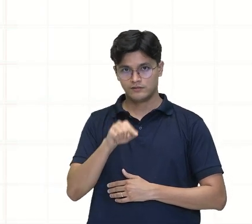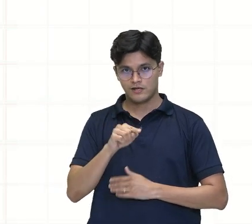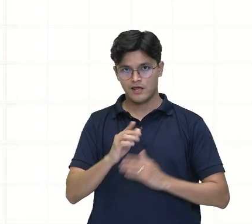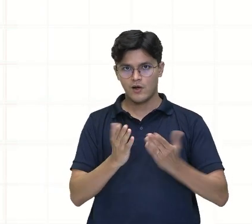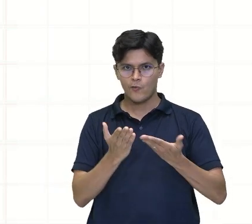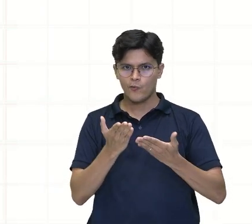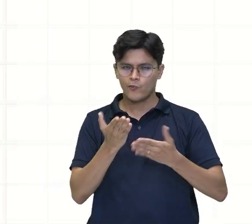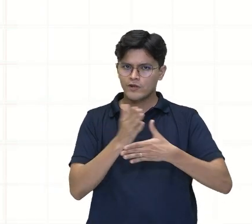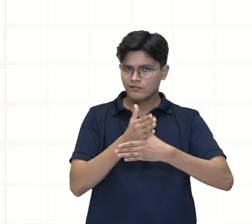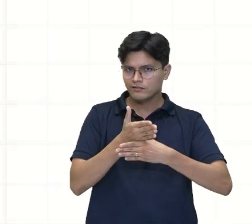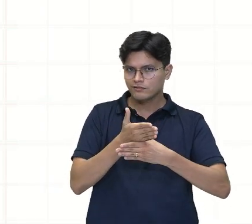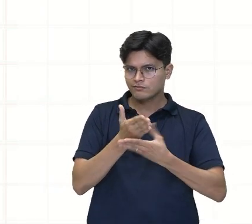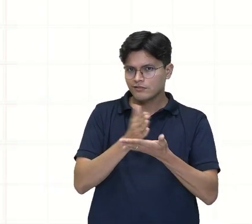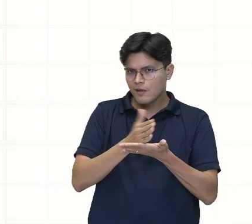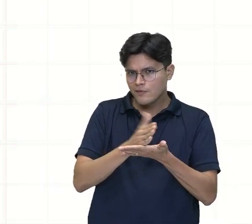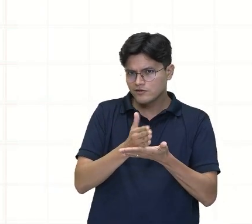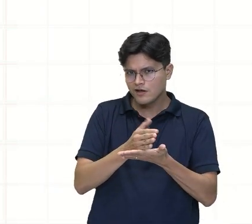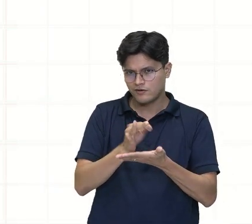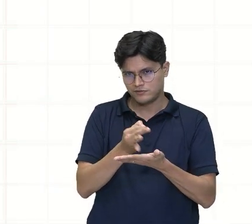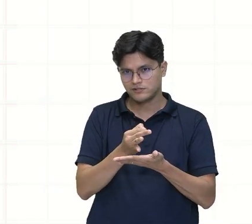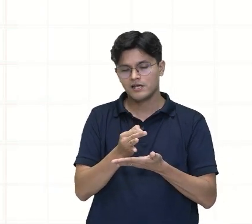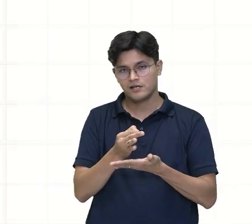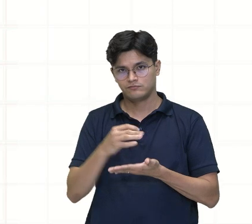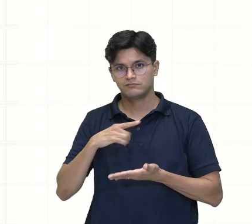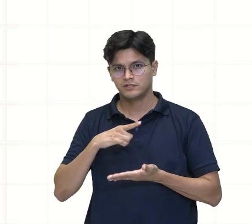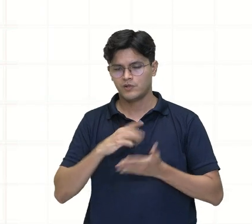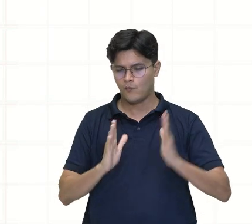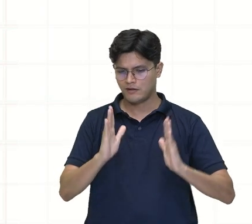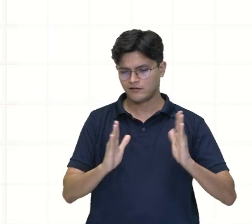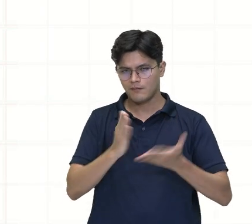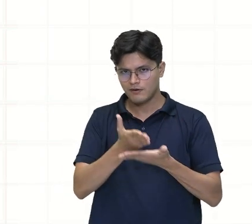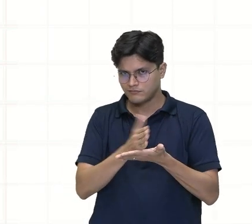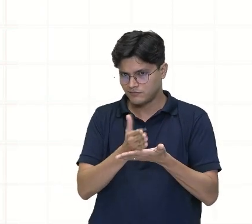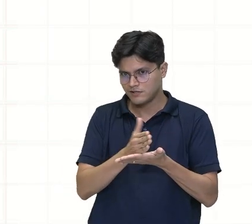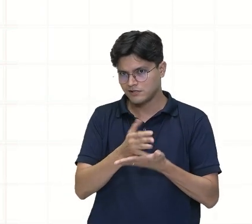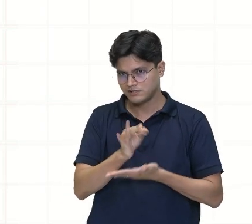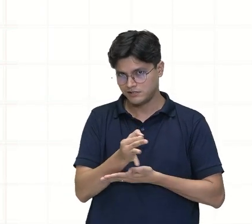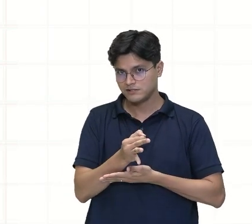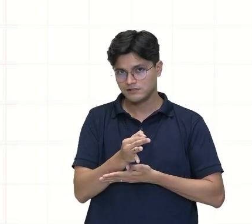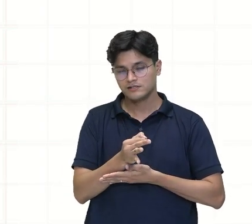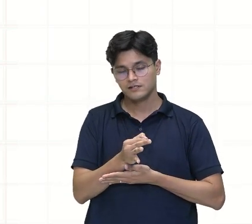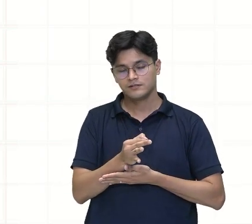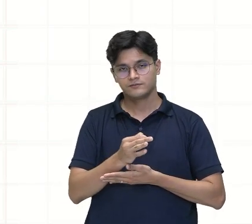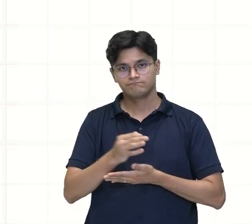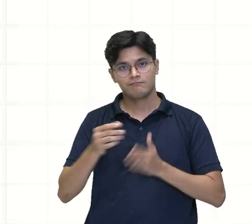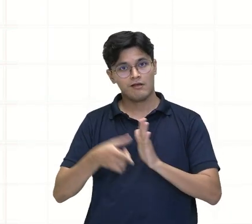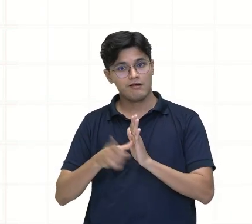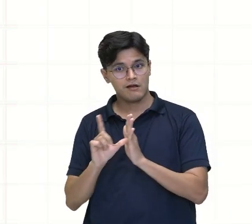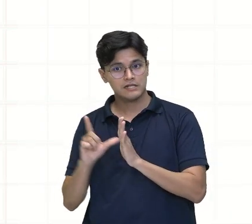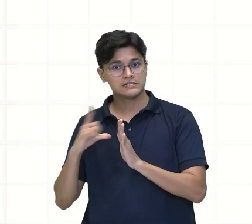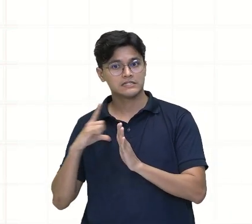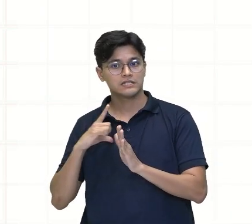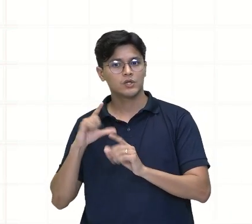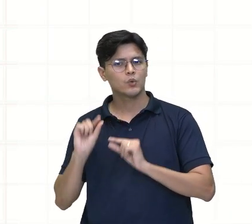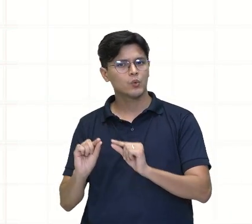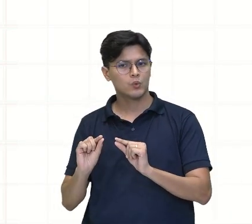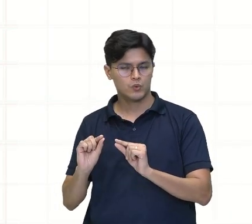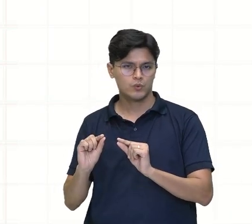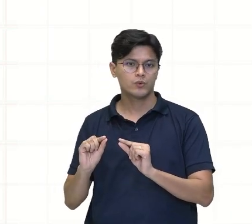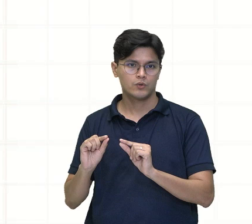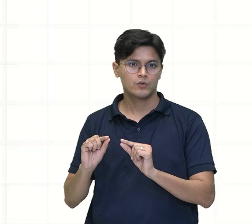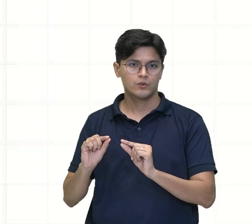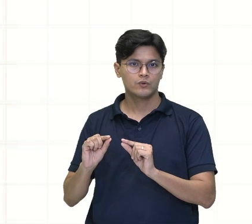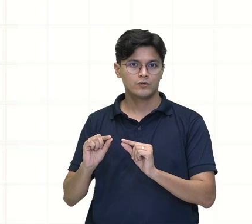produção industrial. É como se fosse uma etapa intermediária. É como não, tá? É uma etapa intermediária, certo? E foi a partir